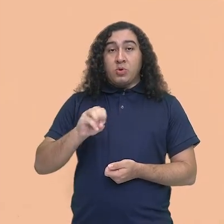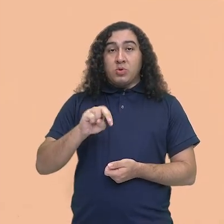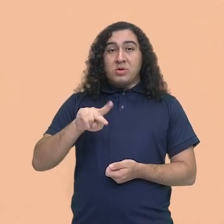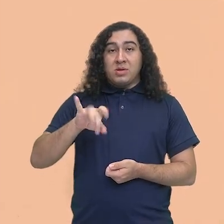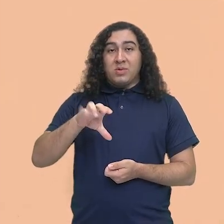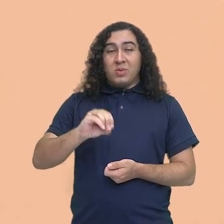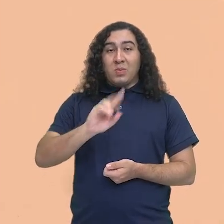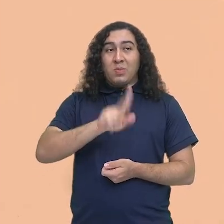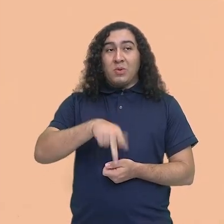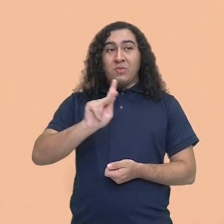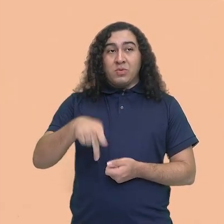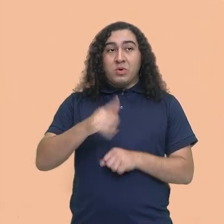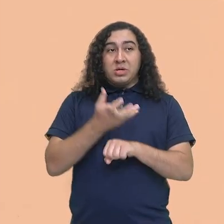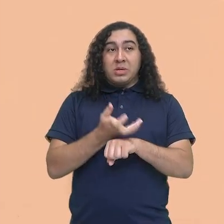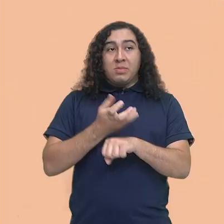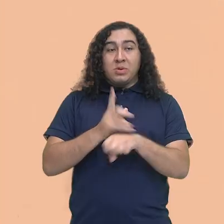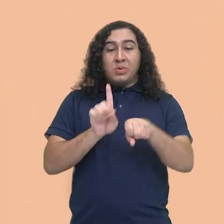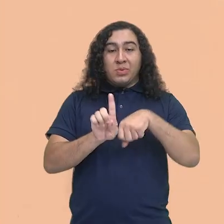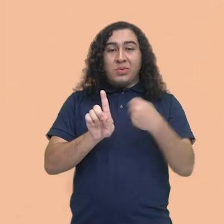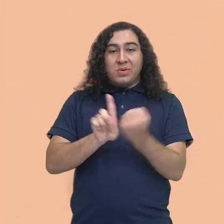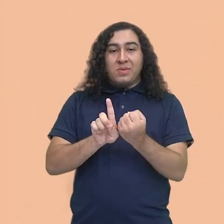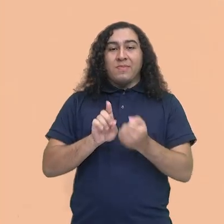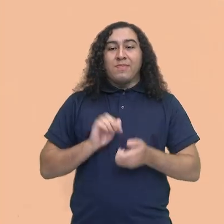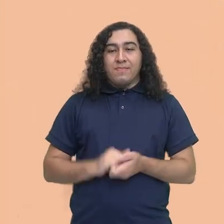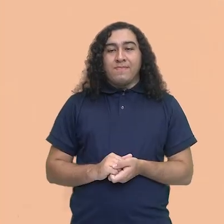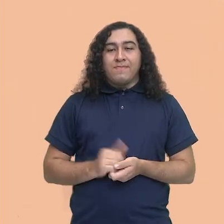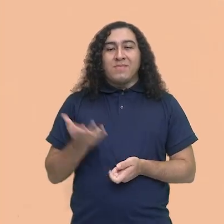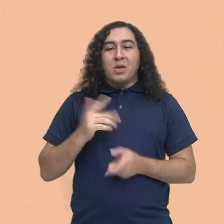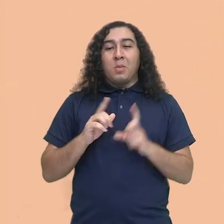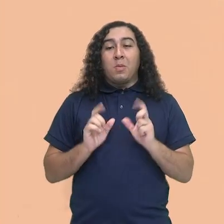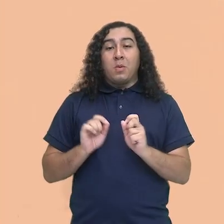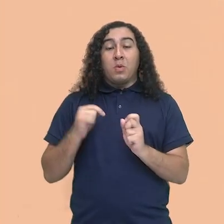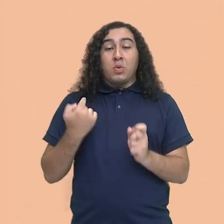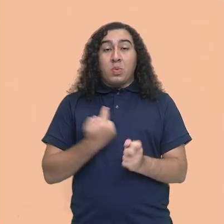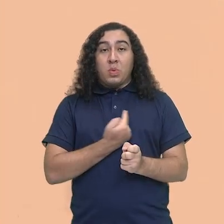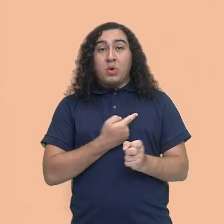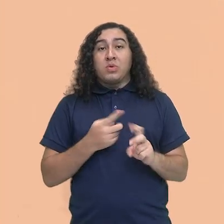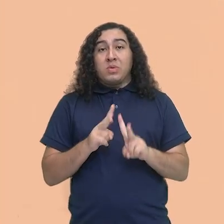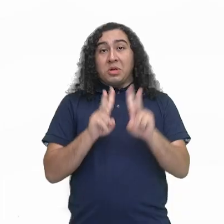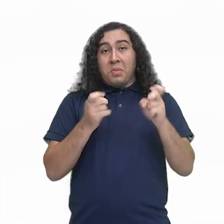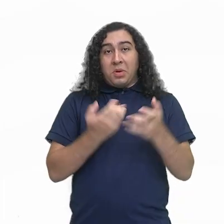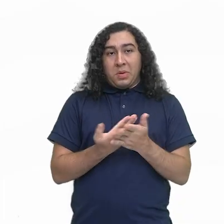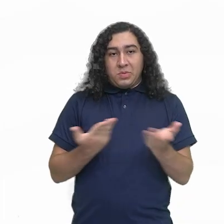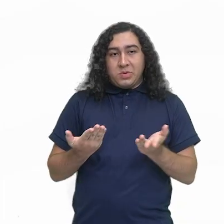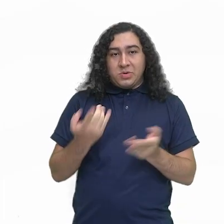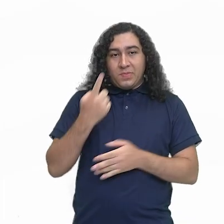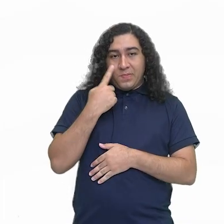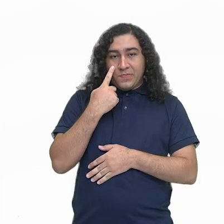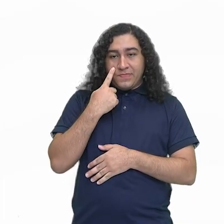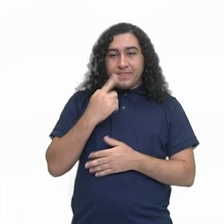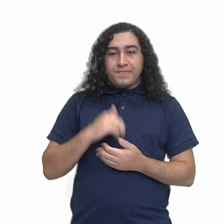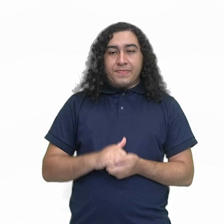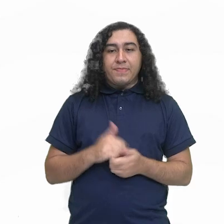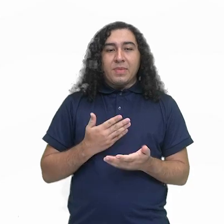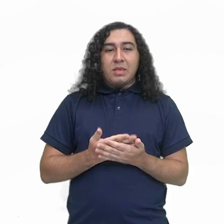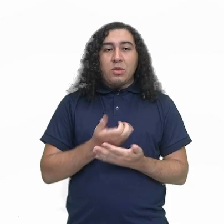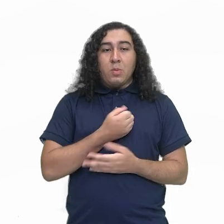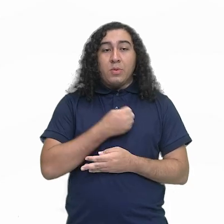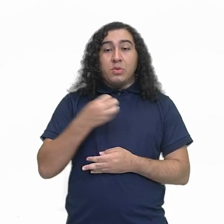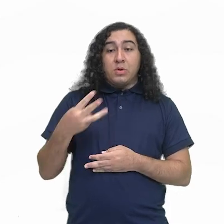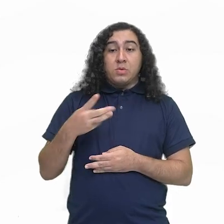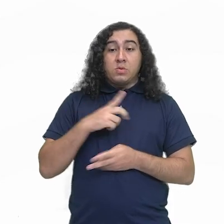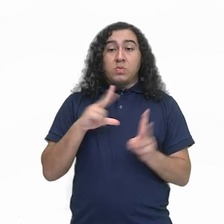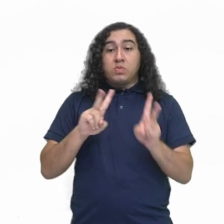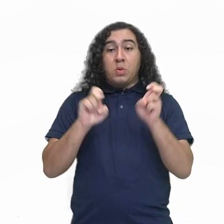Malagueta, do componente Sociologia. Vamos então para o nosso objeto de conhecimento. A aula de número 3 tem